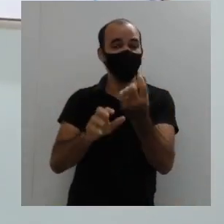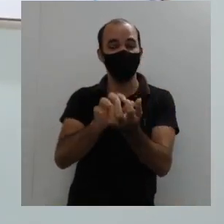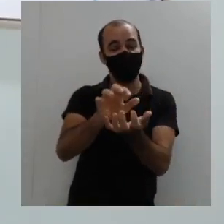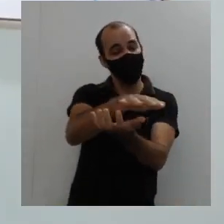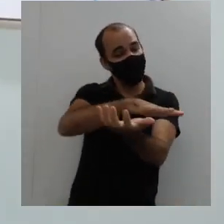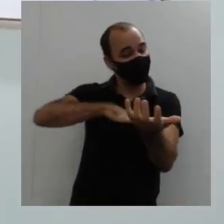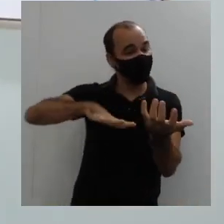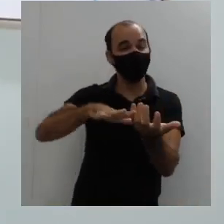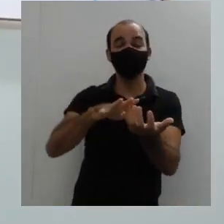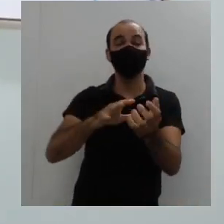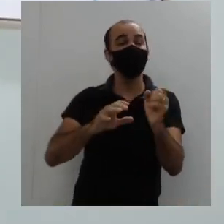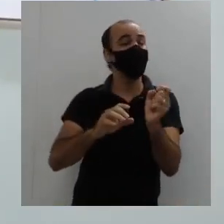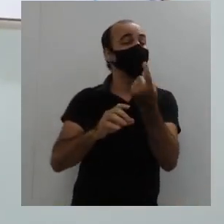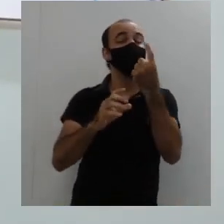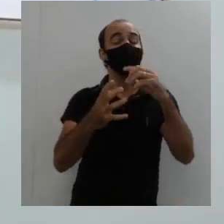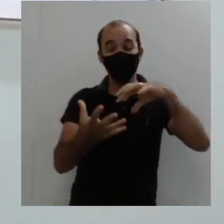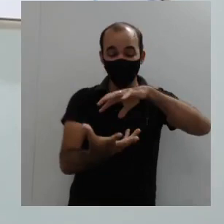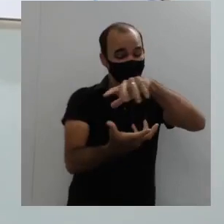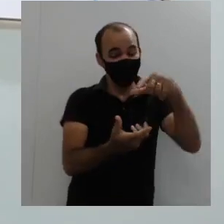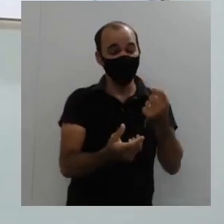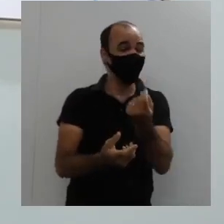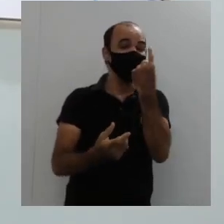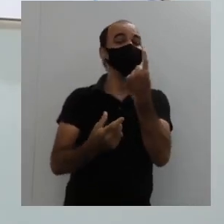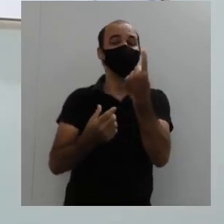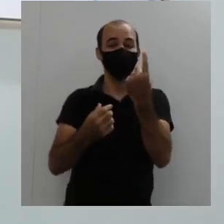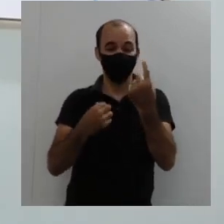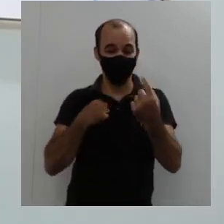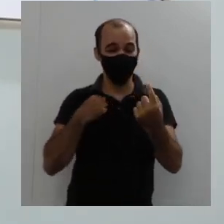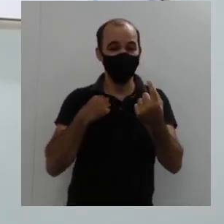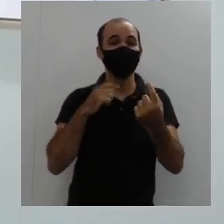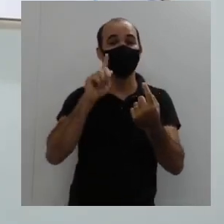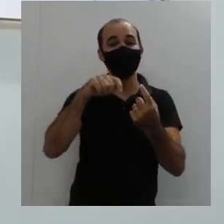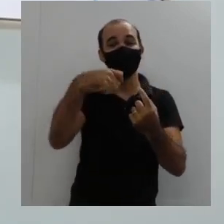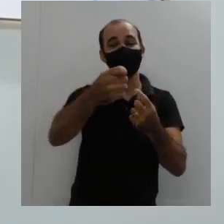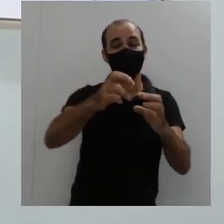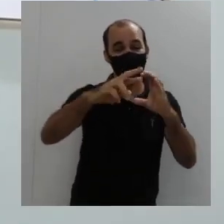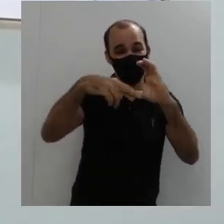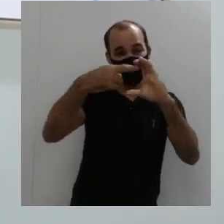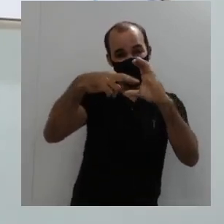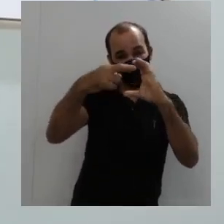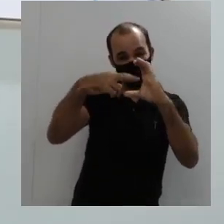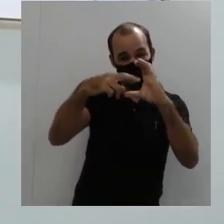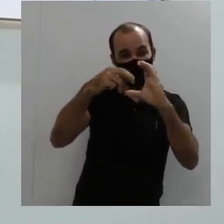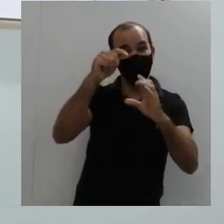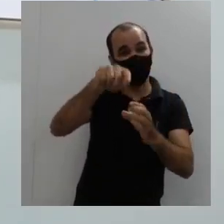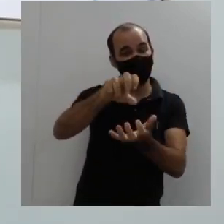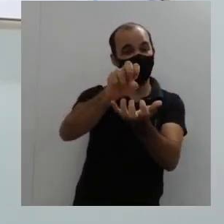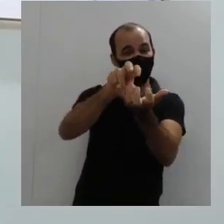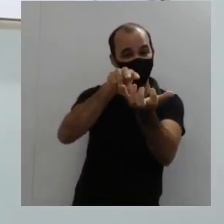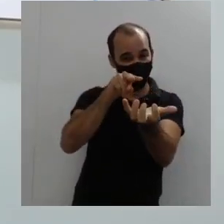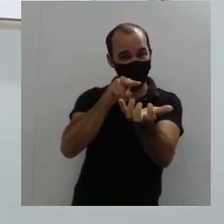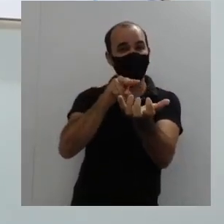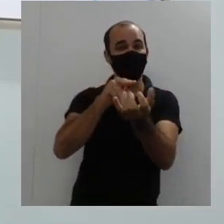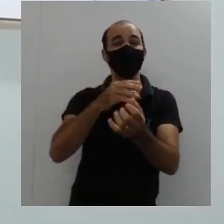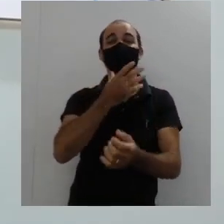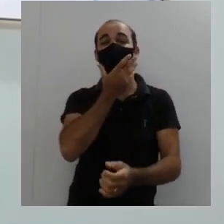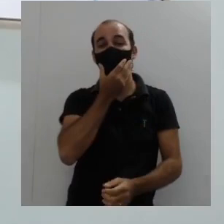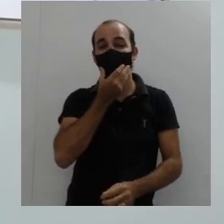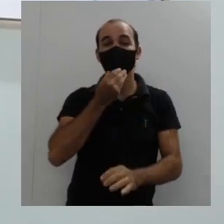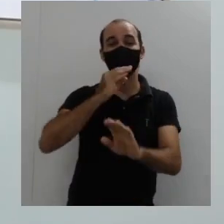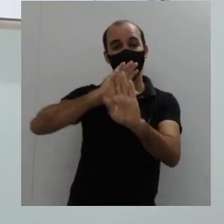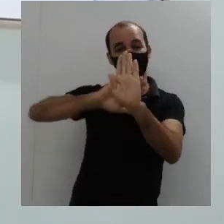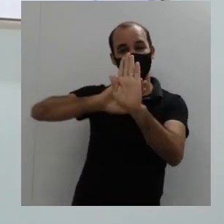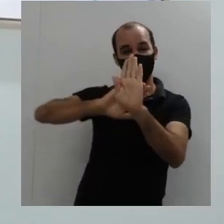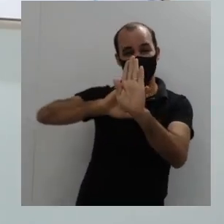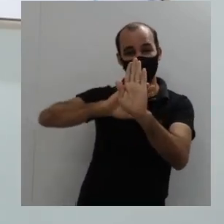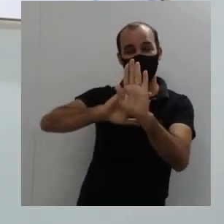mas do Brasil, do mundo, do universo, que é a camisa do Robertão da Transmissão. Vai ter um momento que vamos fazer um